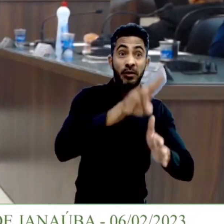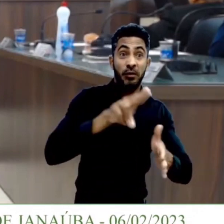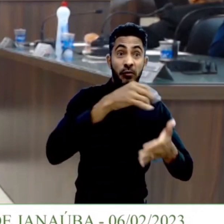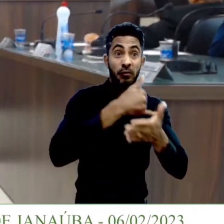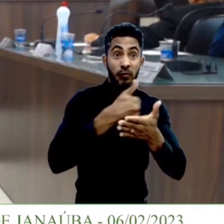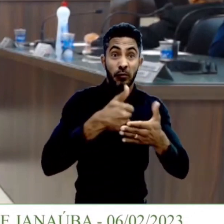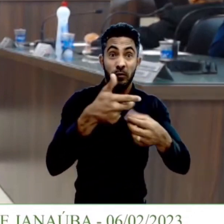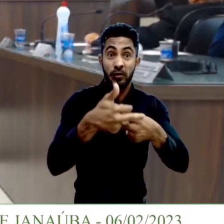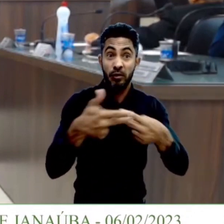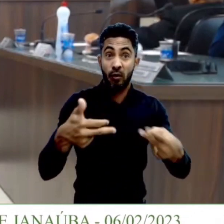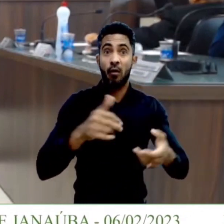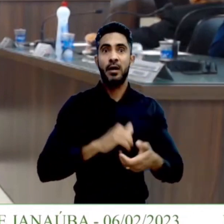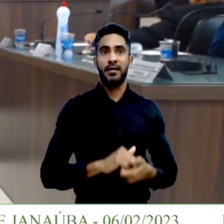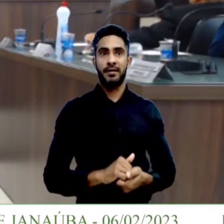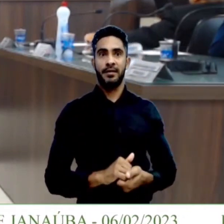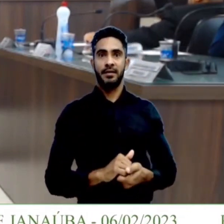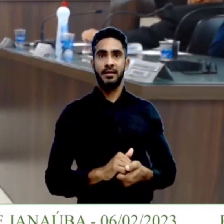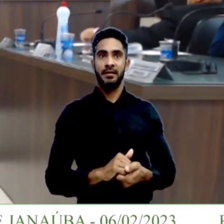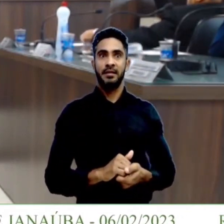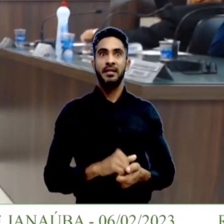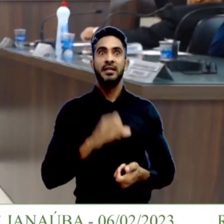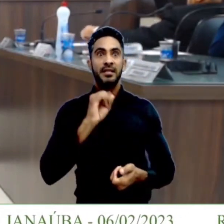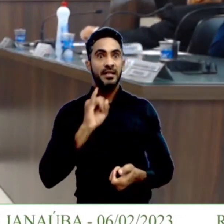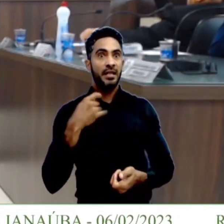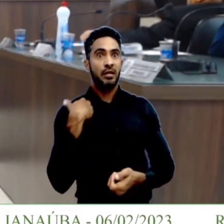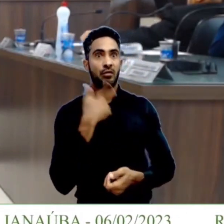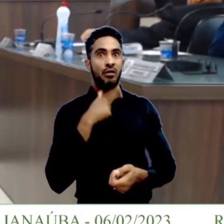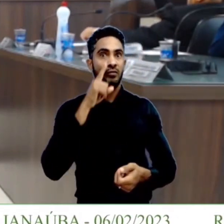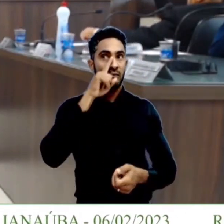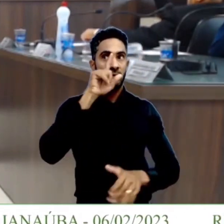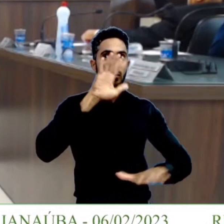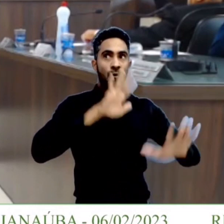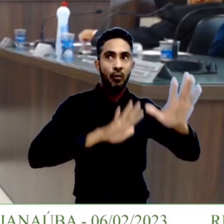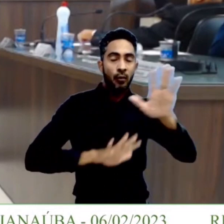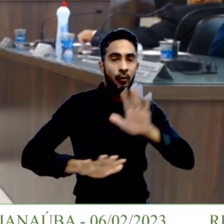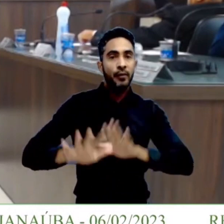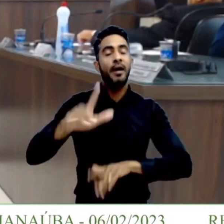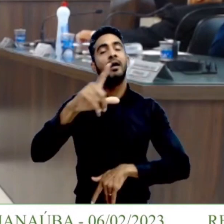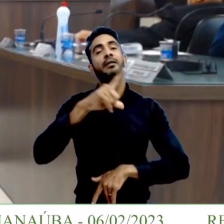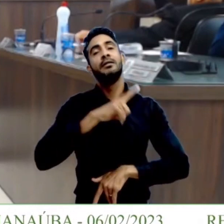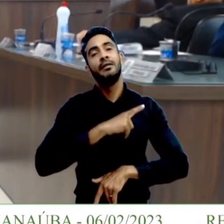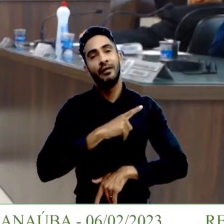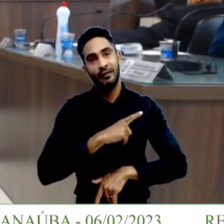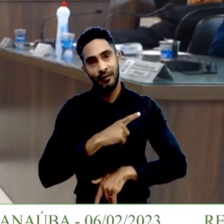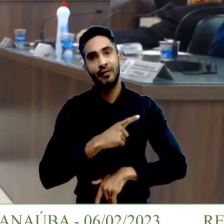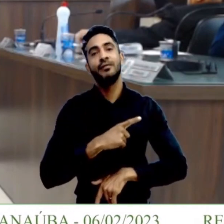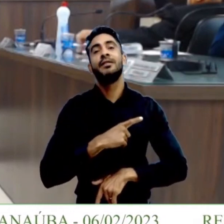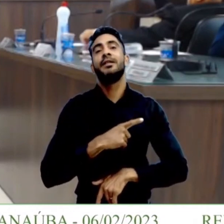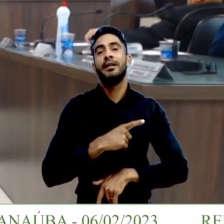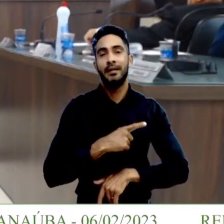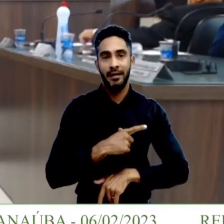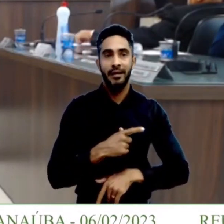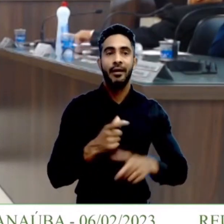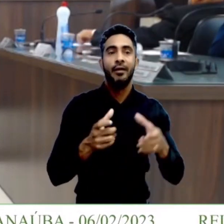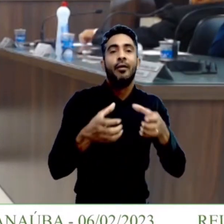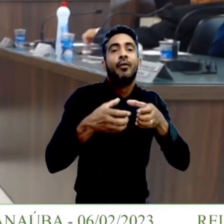Paulo. Então, eu falo, se a gente não tomar cuidado, vão ter mini Cracolândia, mini Cracolândia aqui em